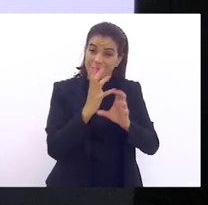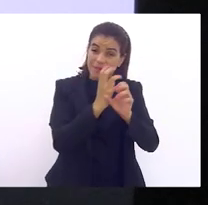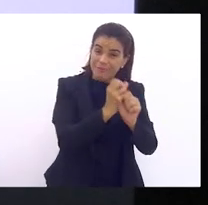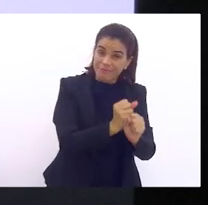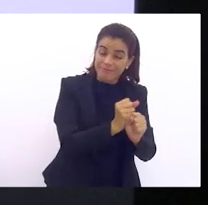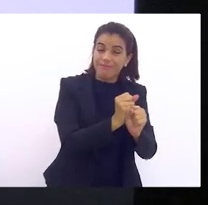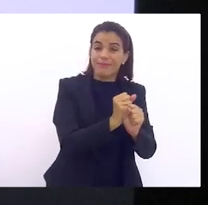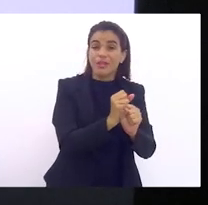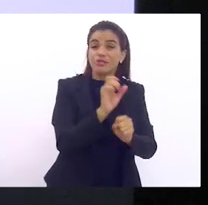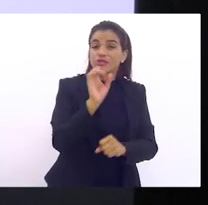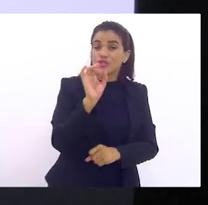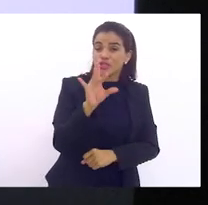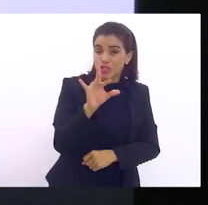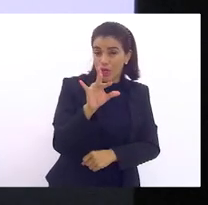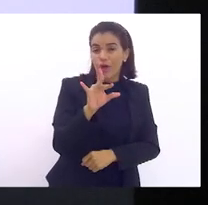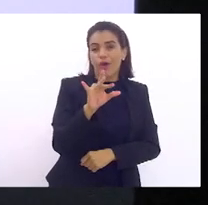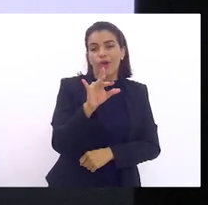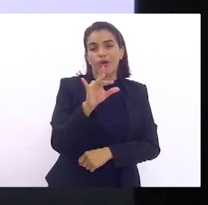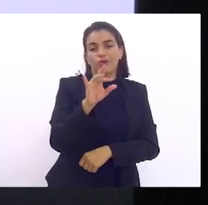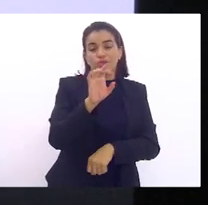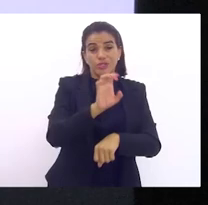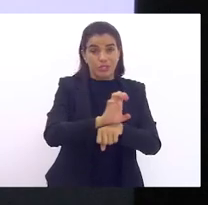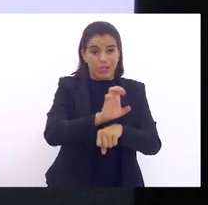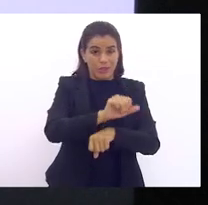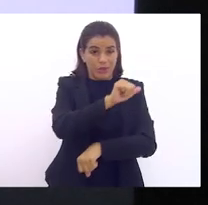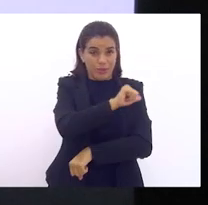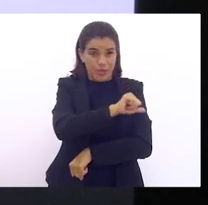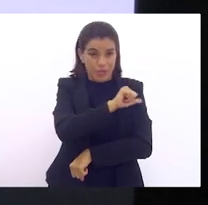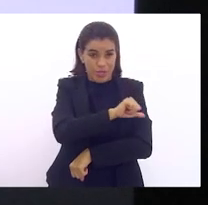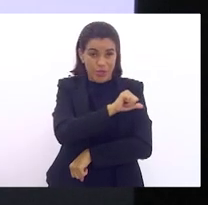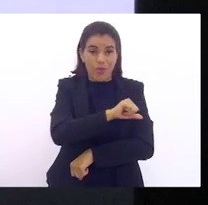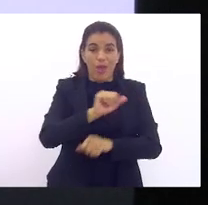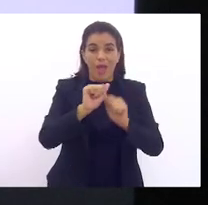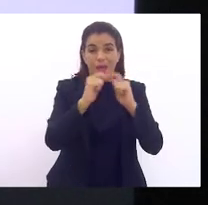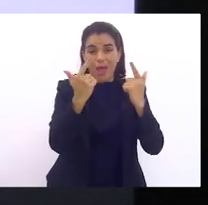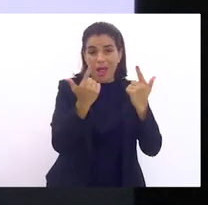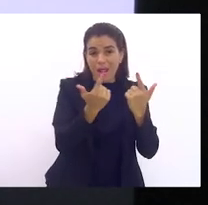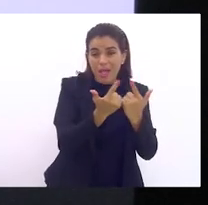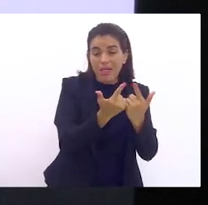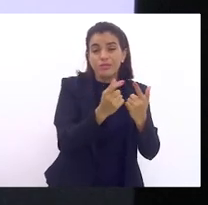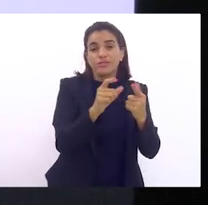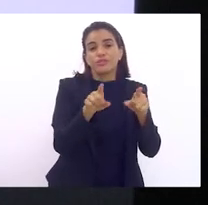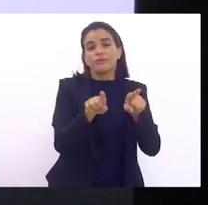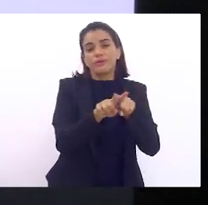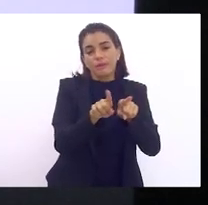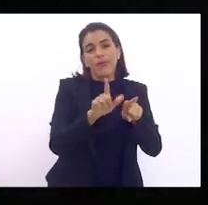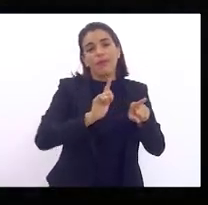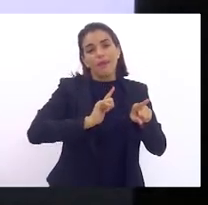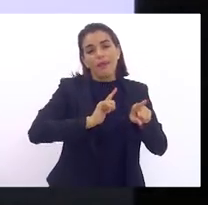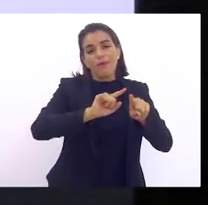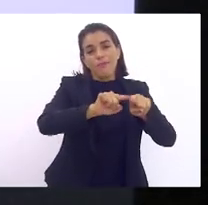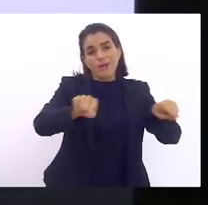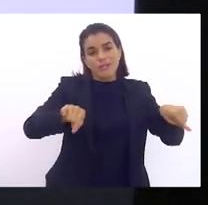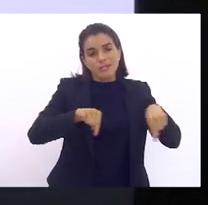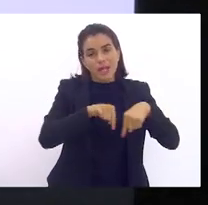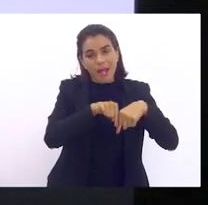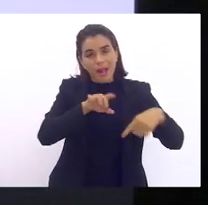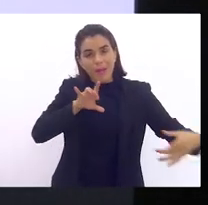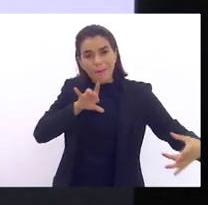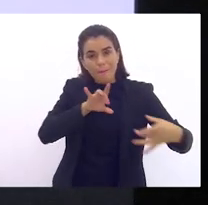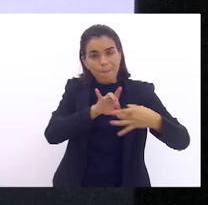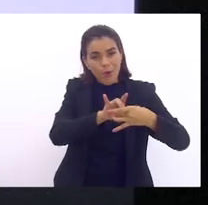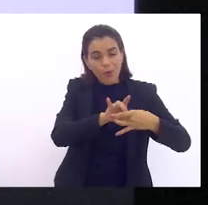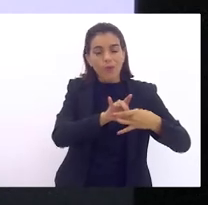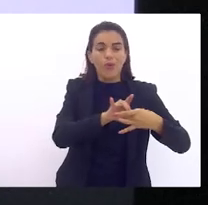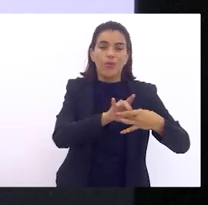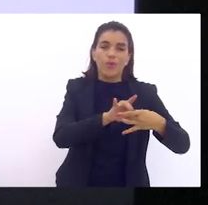que apenas a Assembleia Legislativa do Estado do Rio de Janeiro tem uma sala de acolhimento vinculada lá da comissão permanente